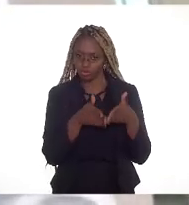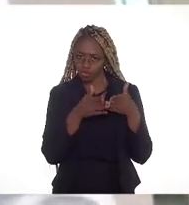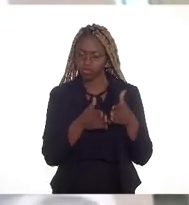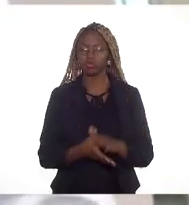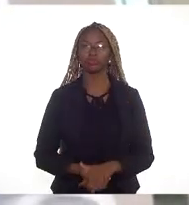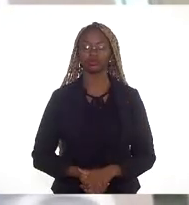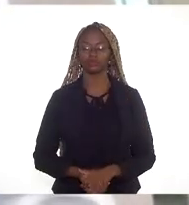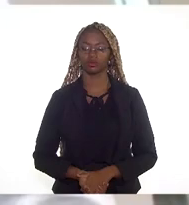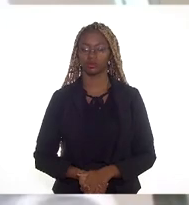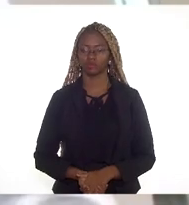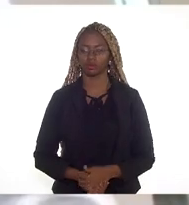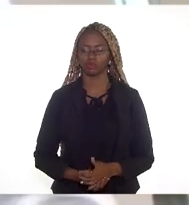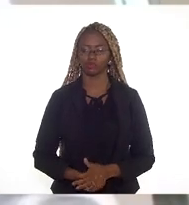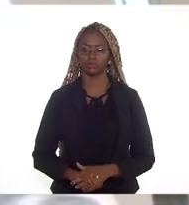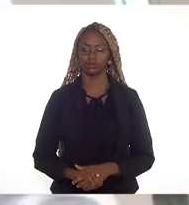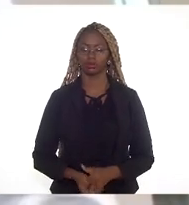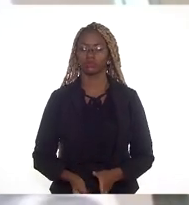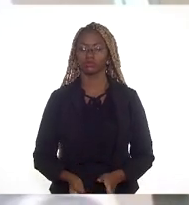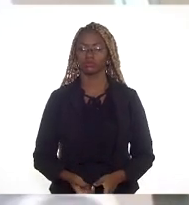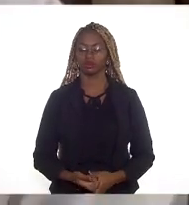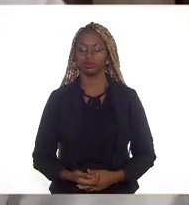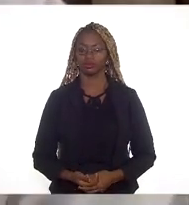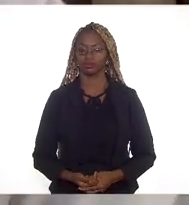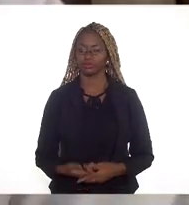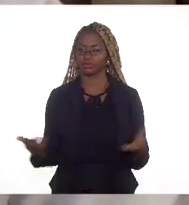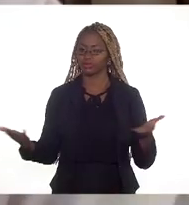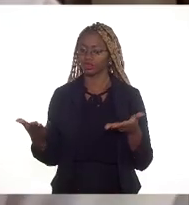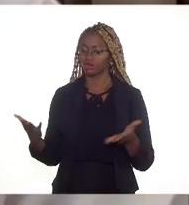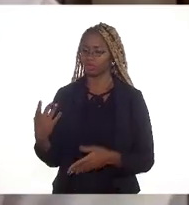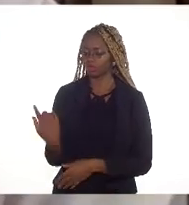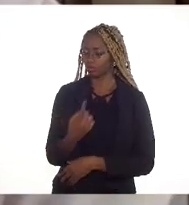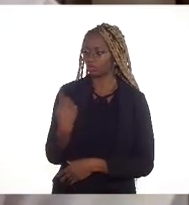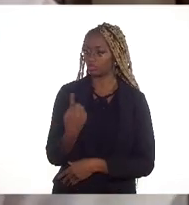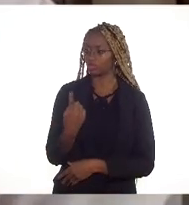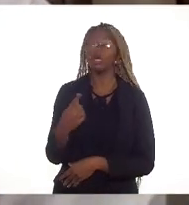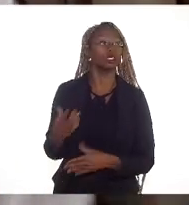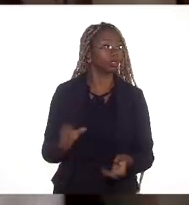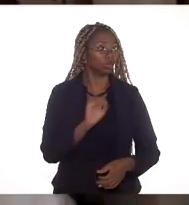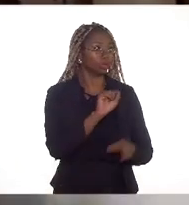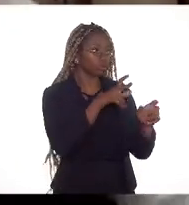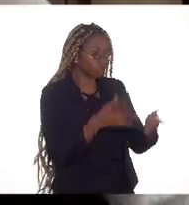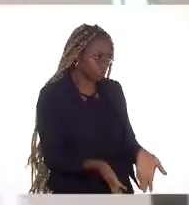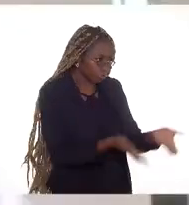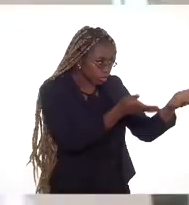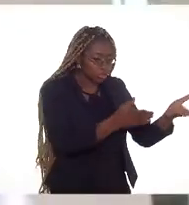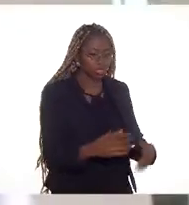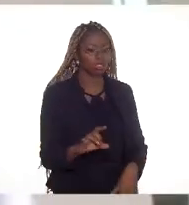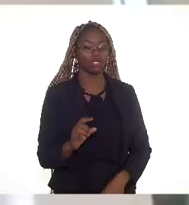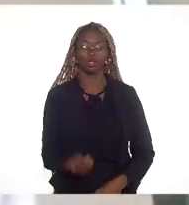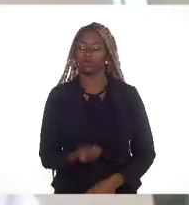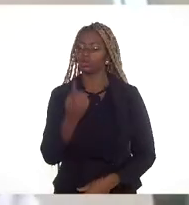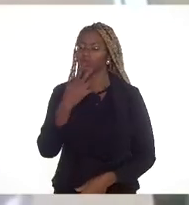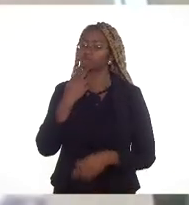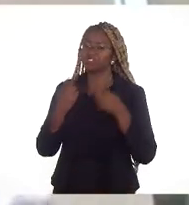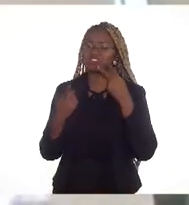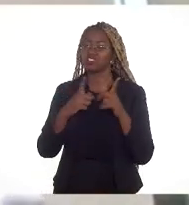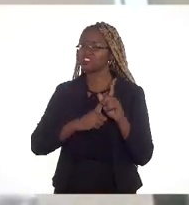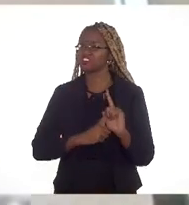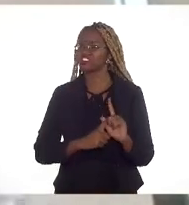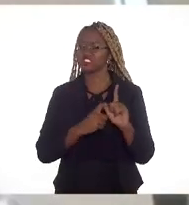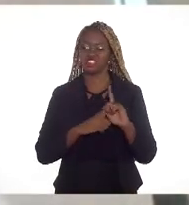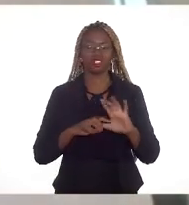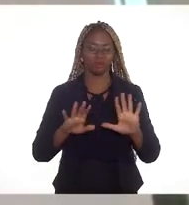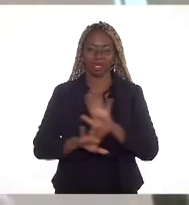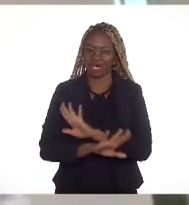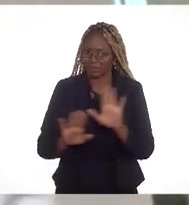Agora é conosco aqui. Tá bom, é com vocês. A única despesa que eu falei era de dívida, mas eu acho que eu já dei o